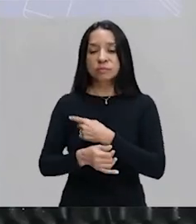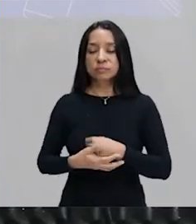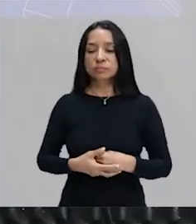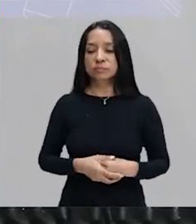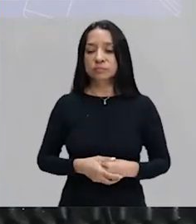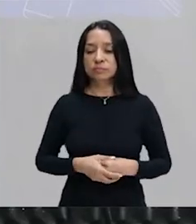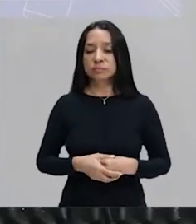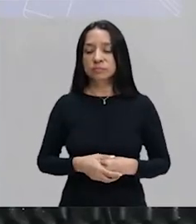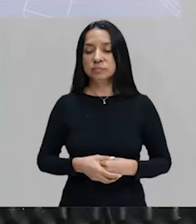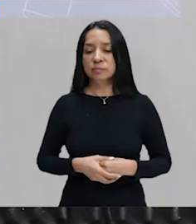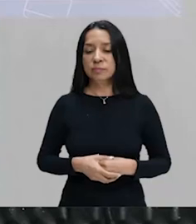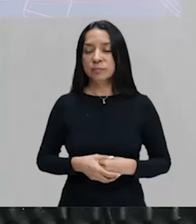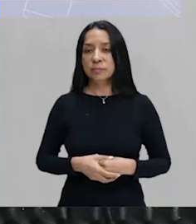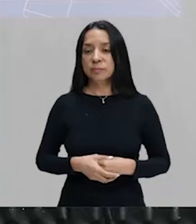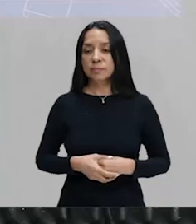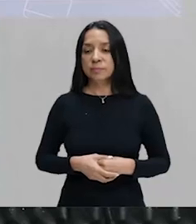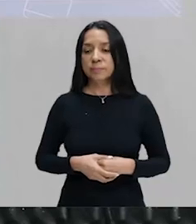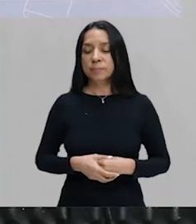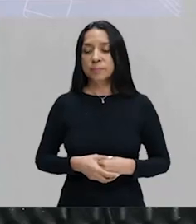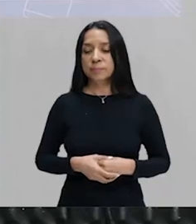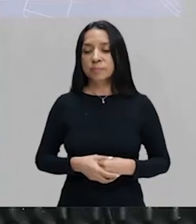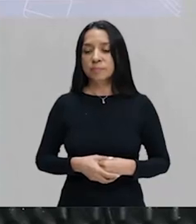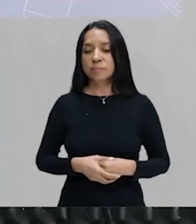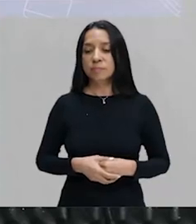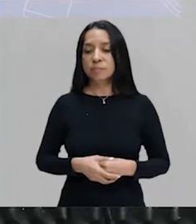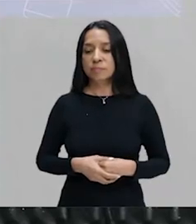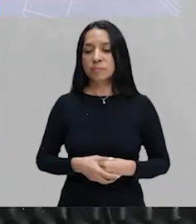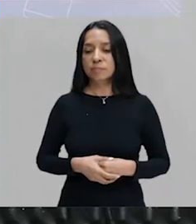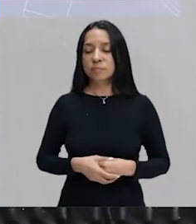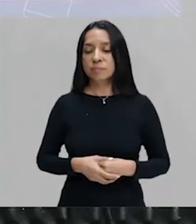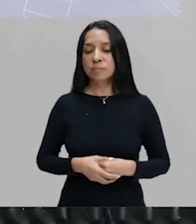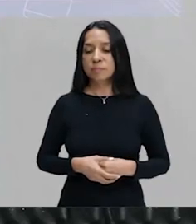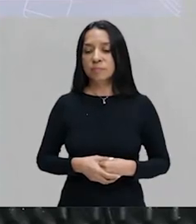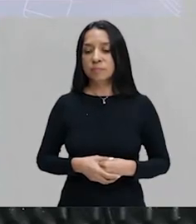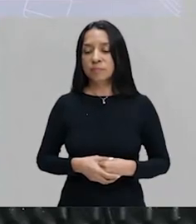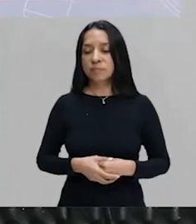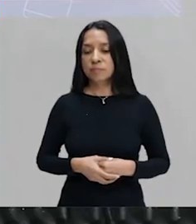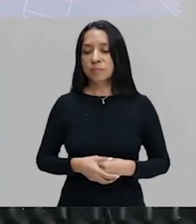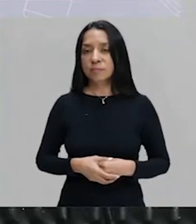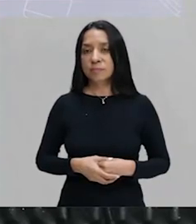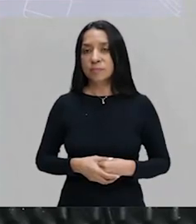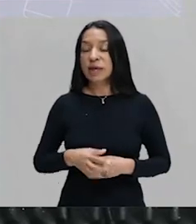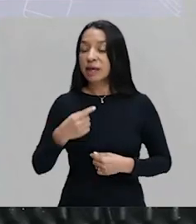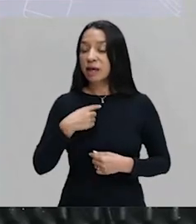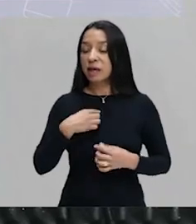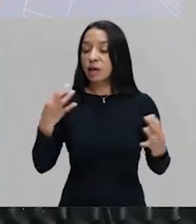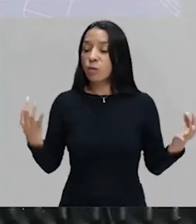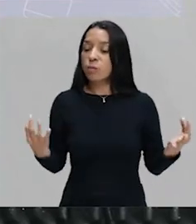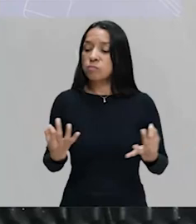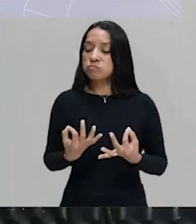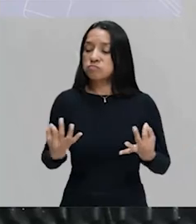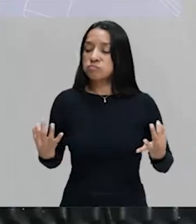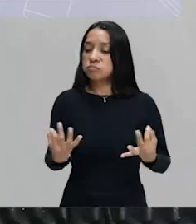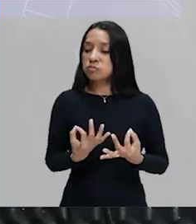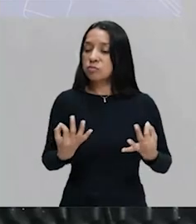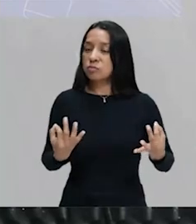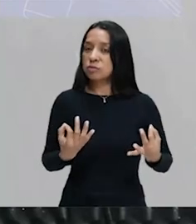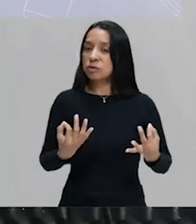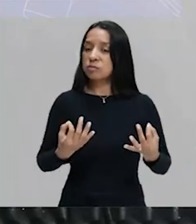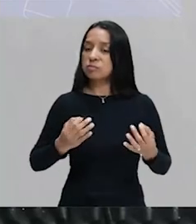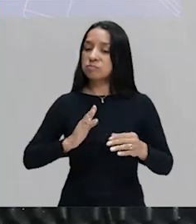la facultad. Estoy lista para ir la facultad. Estou pronta para ir